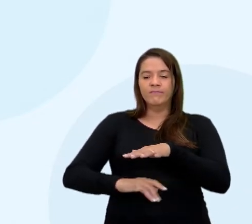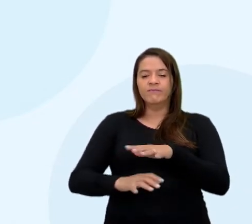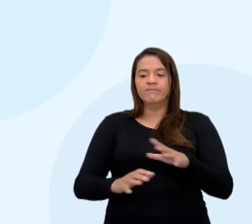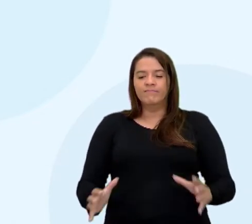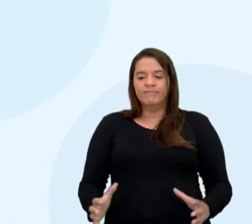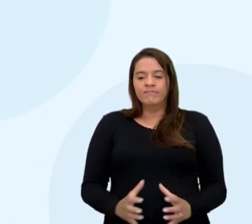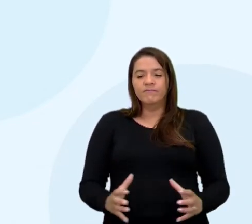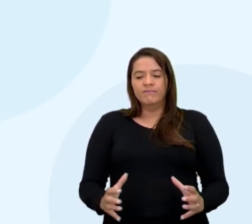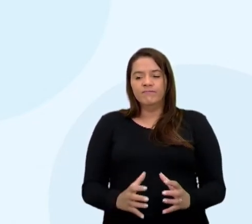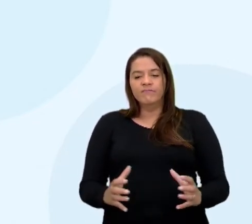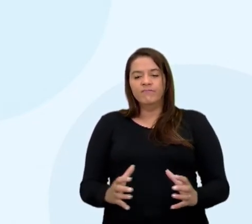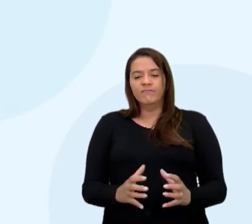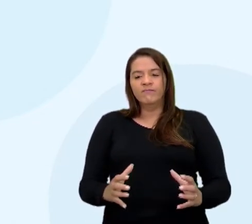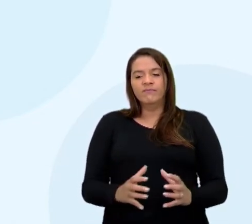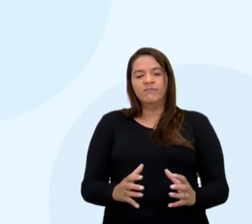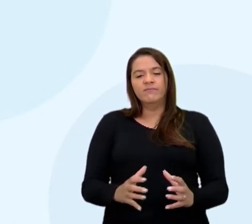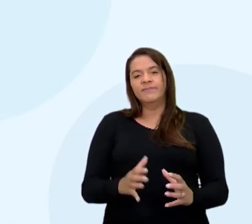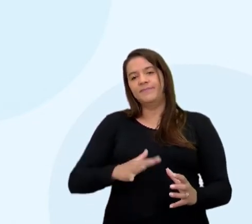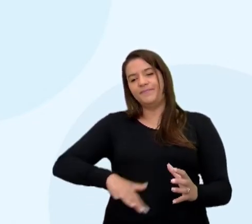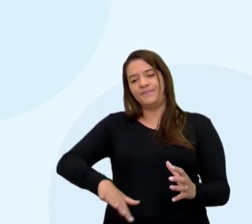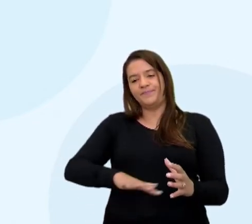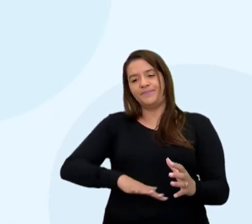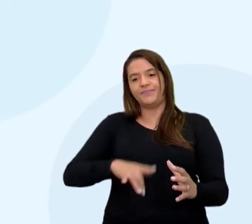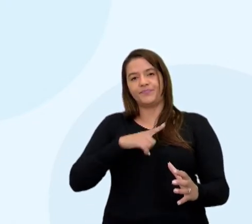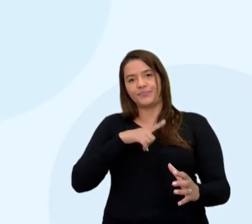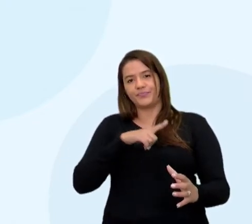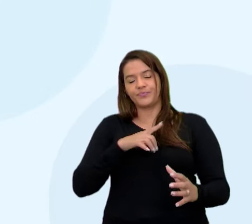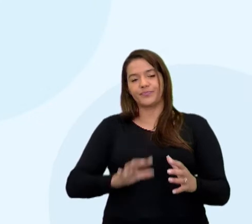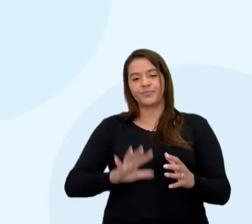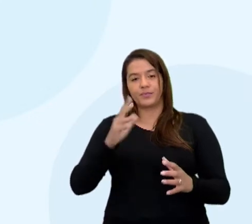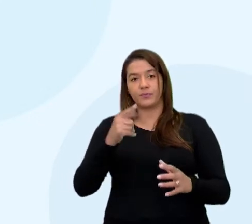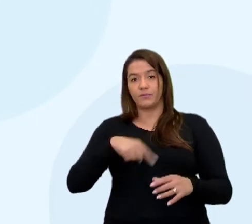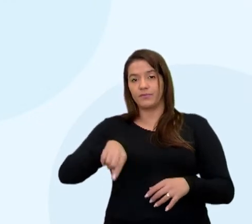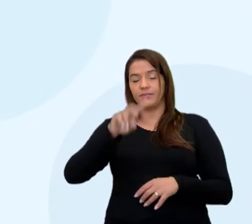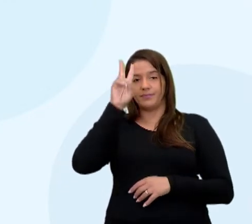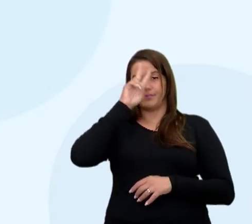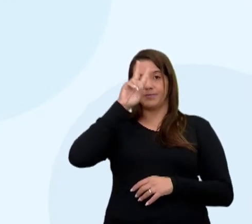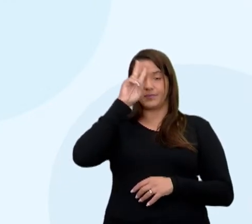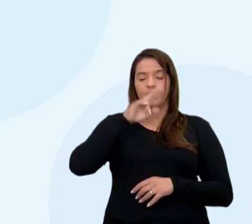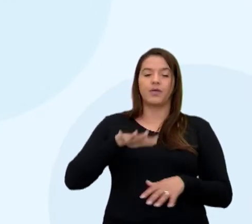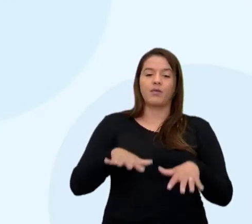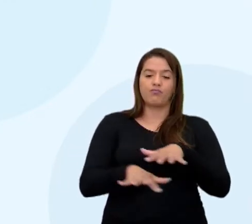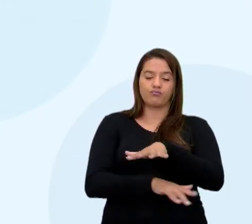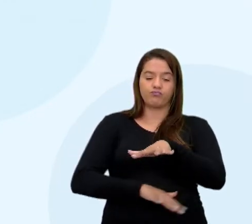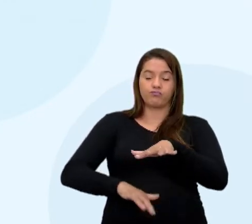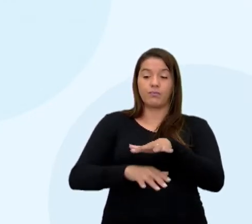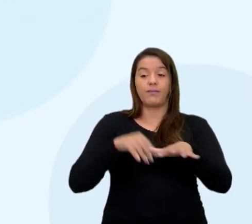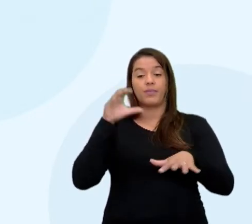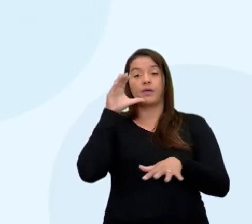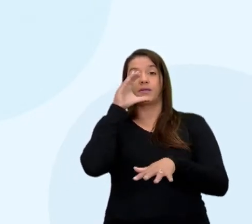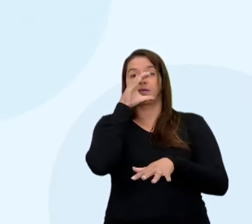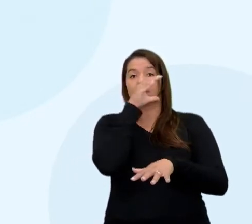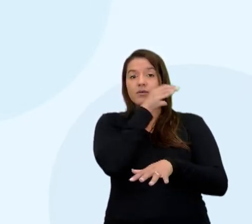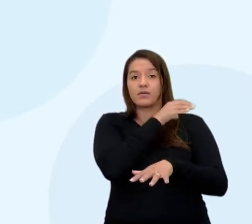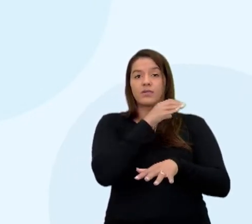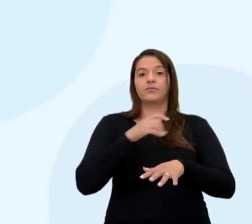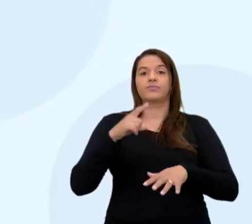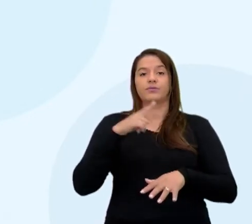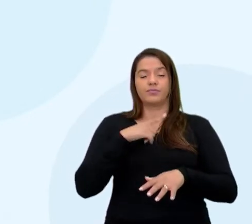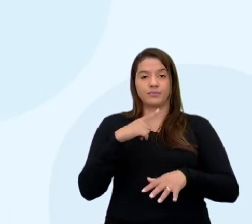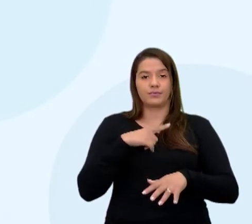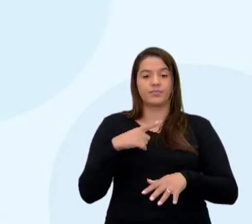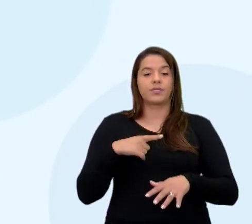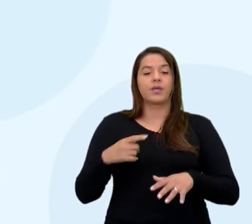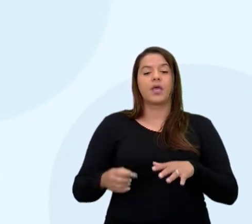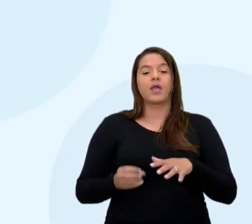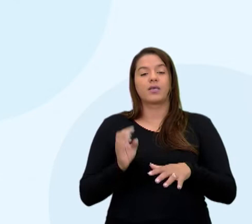nessa câmara. A gente tem que saber, a gente tem que lembrar que é uma região extremamente quente, né? O magma, ele é